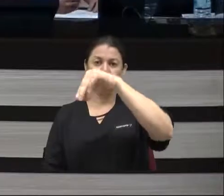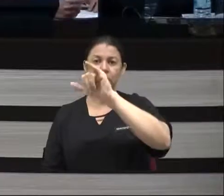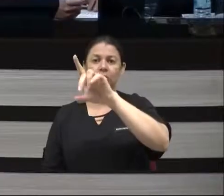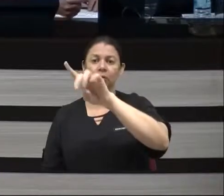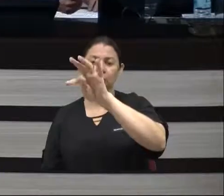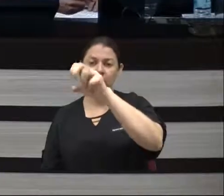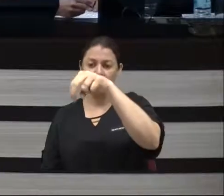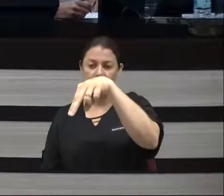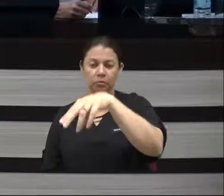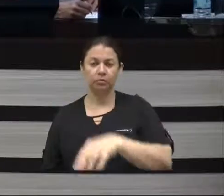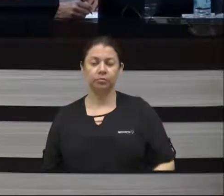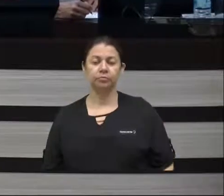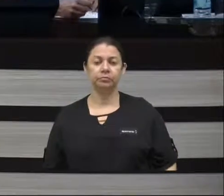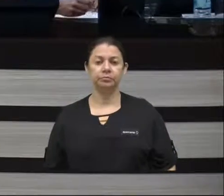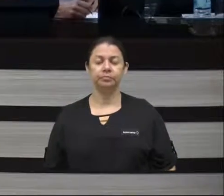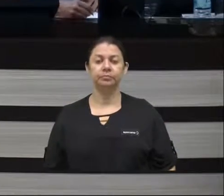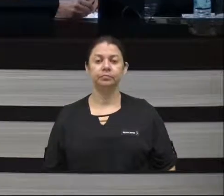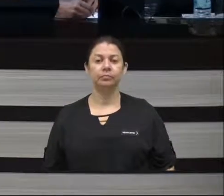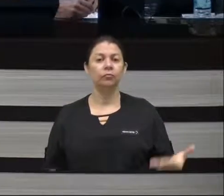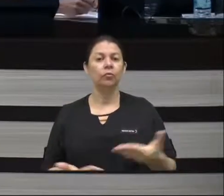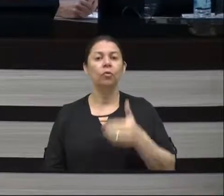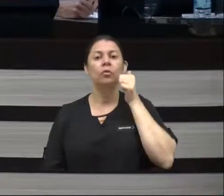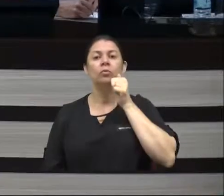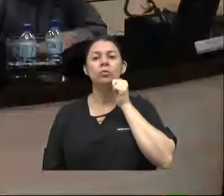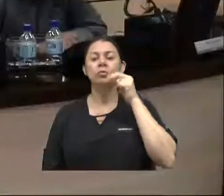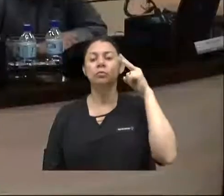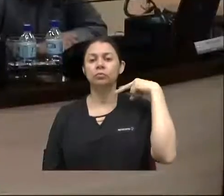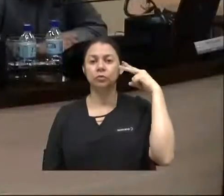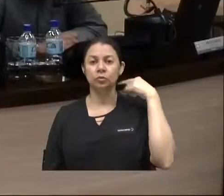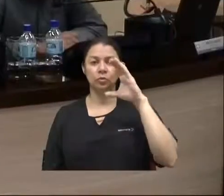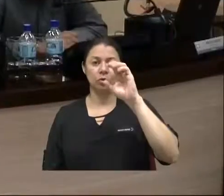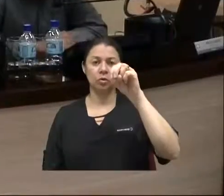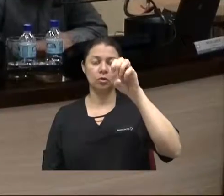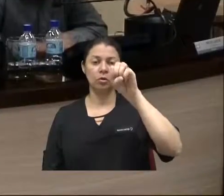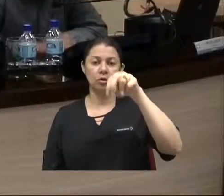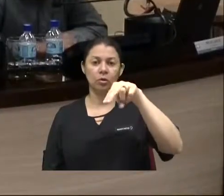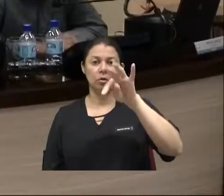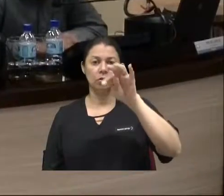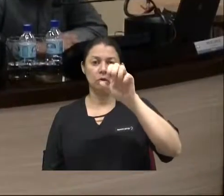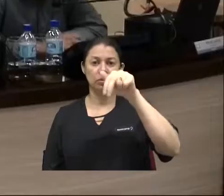Como vota a vereadora Constância Bebte Dutra?